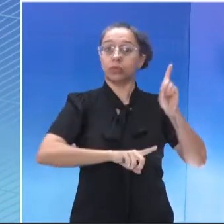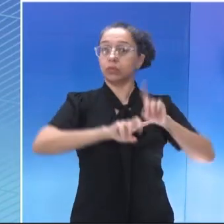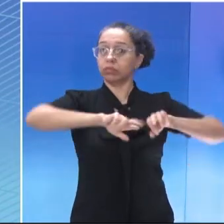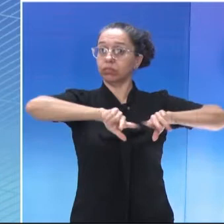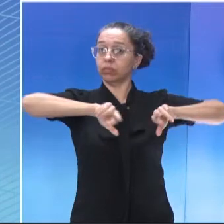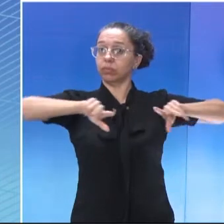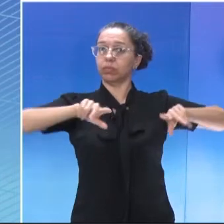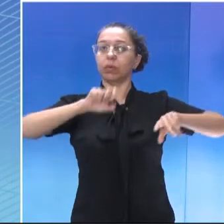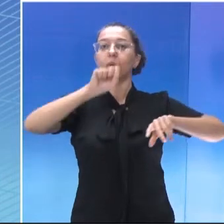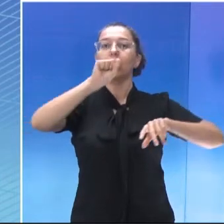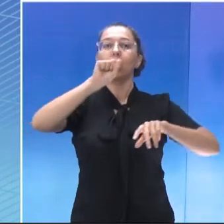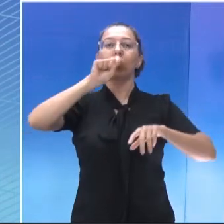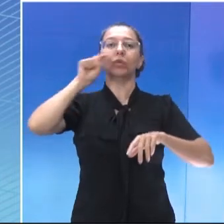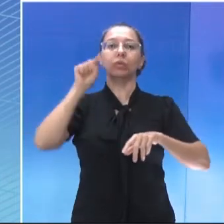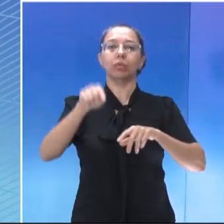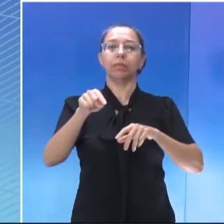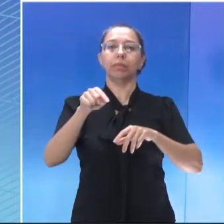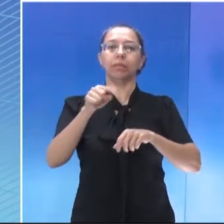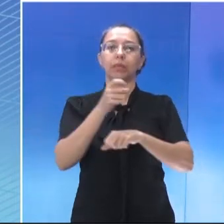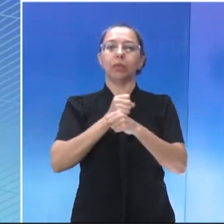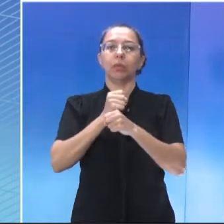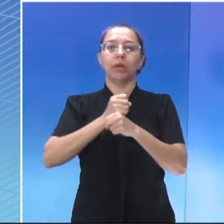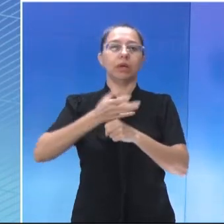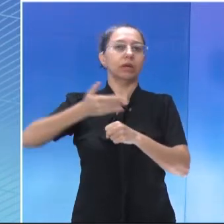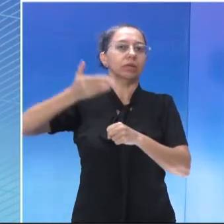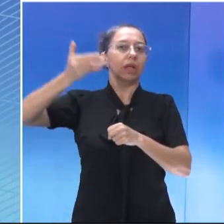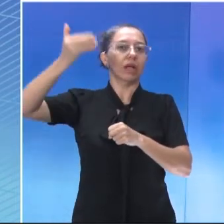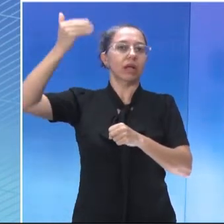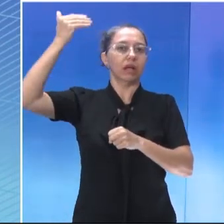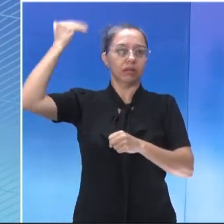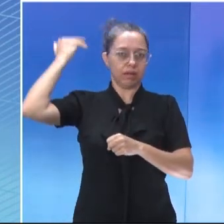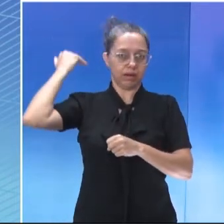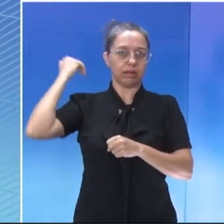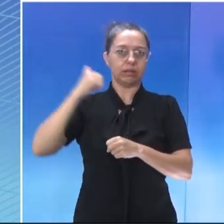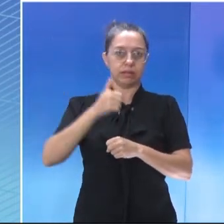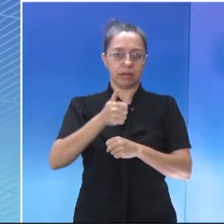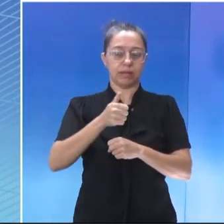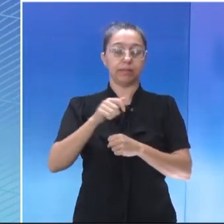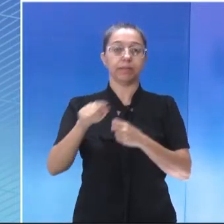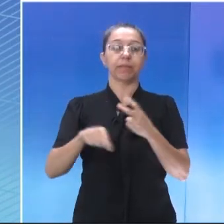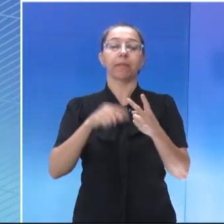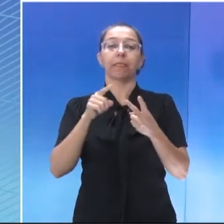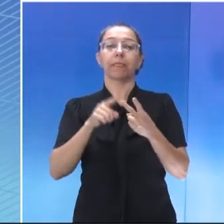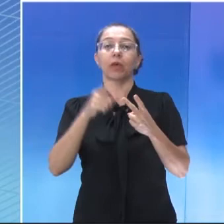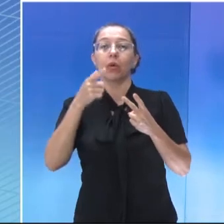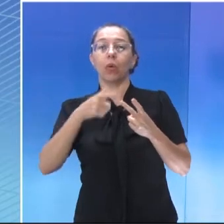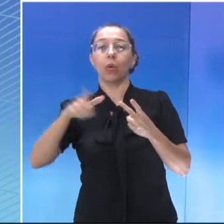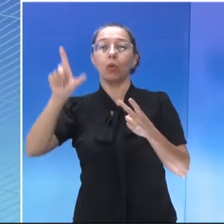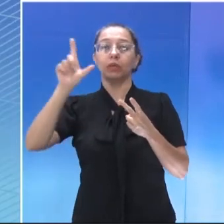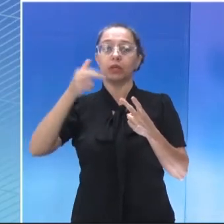anos atrás, de 10.000 anos atrás, tá certo? Domesticação. Outro detalhe aqui na nossa questão